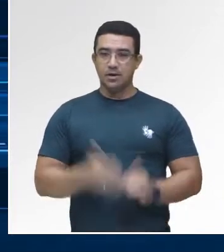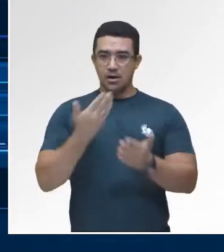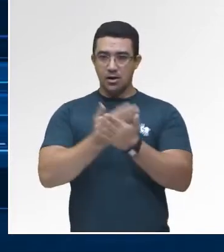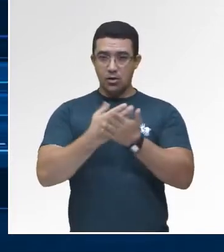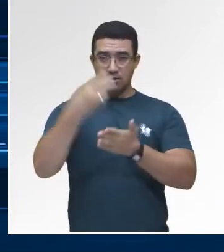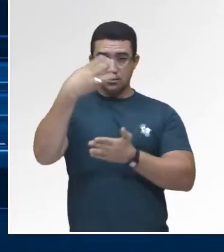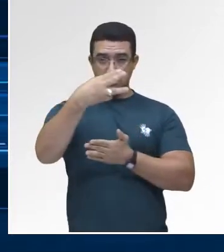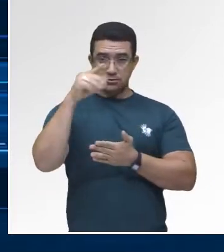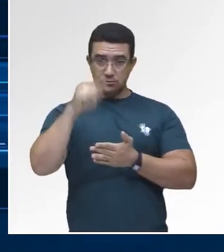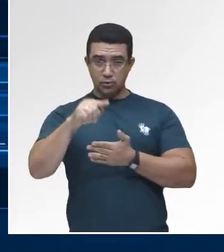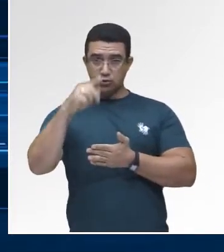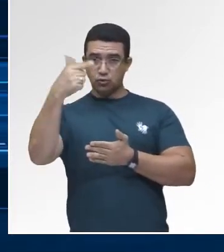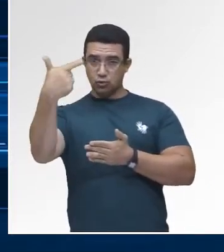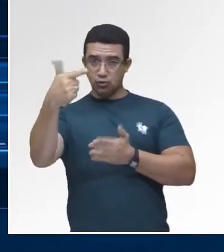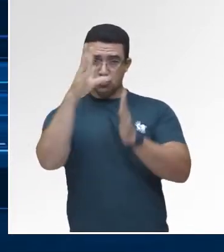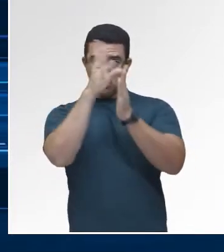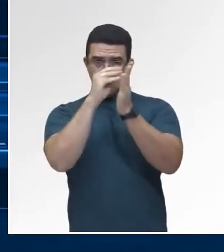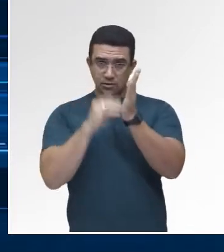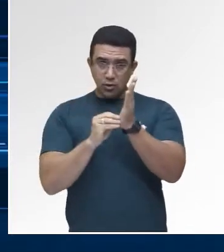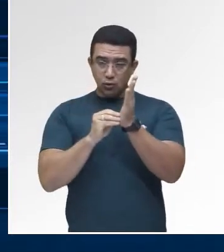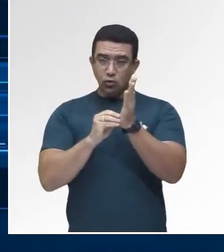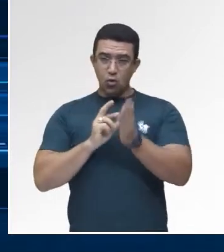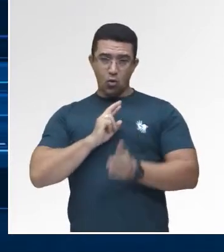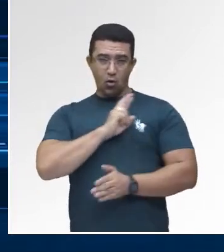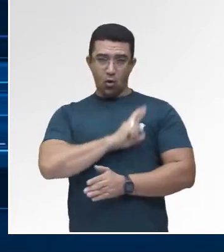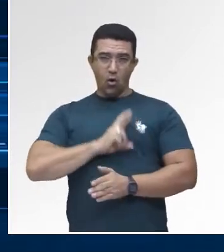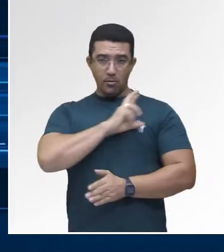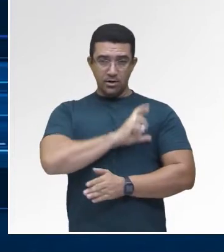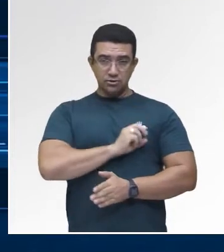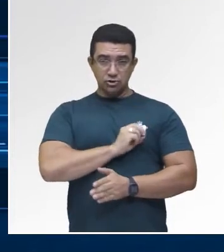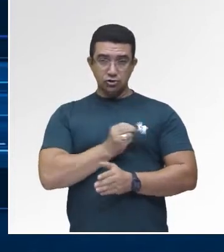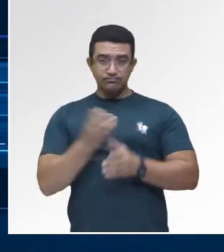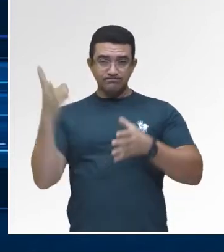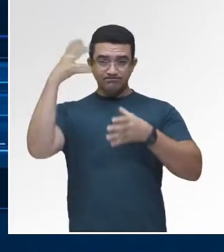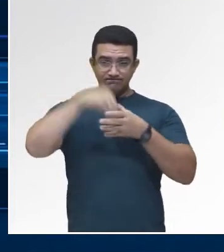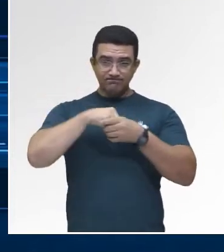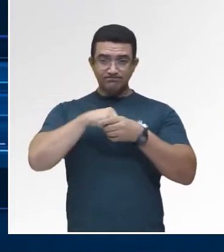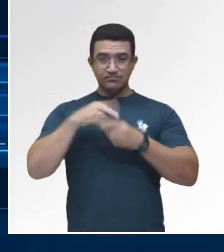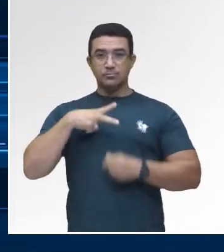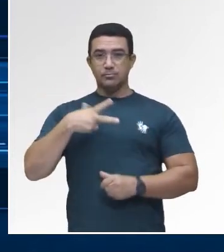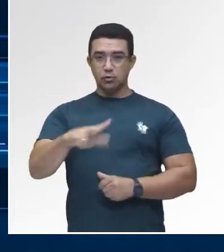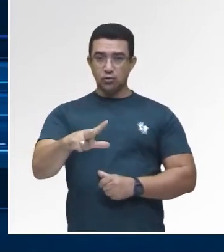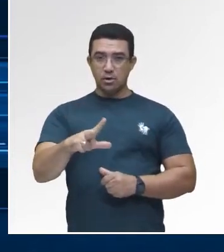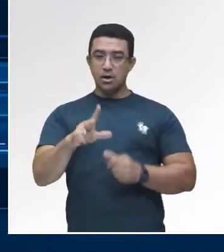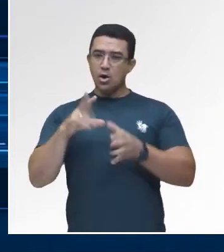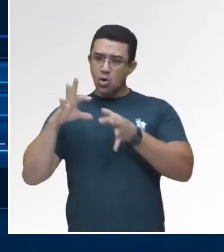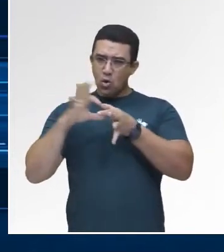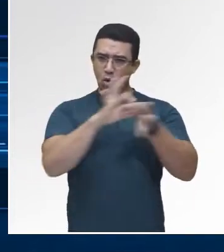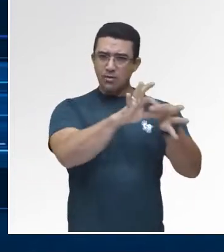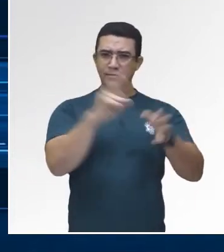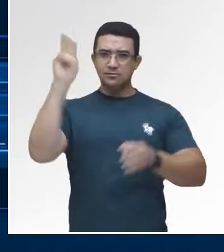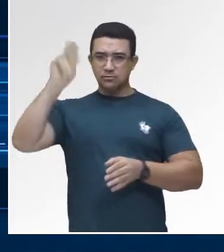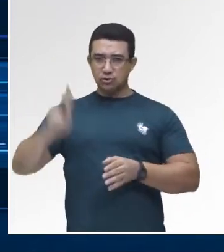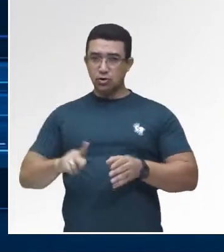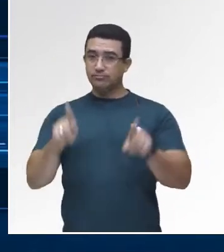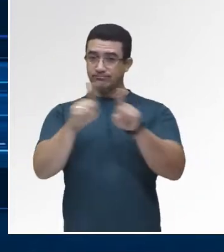Aula 3.2, conteúdo, Romantismo em Portugal, contexto histórico